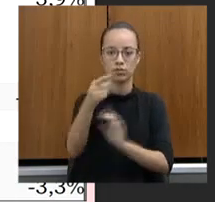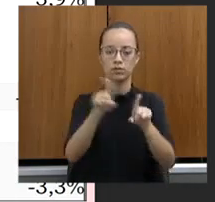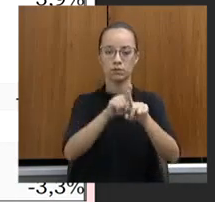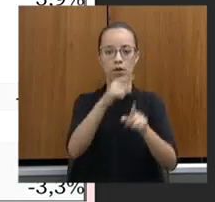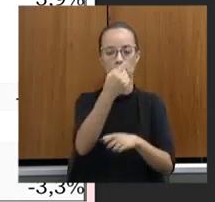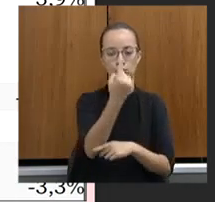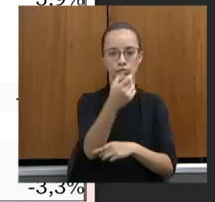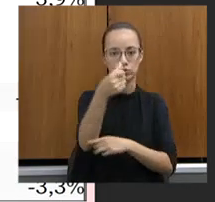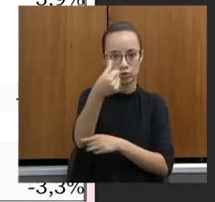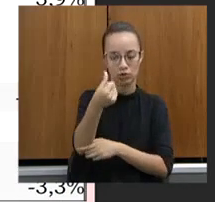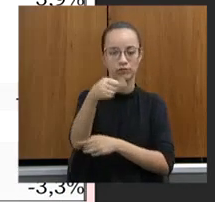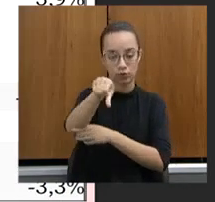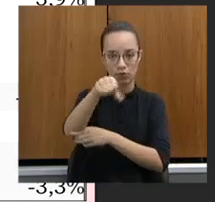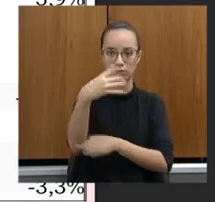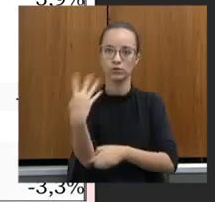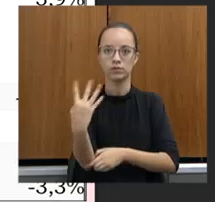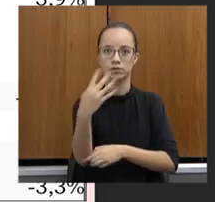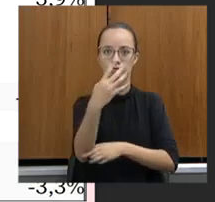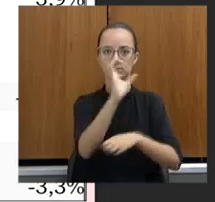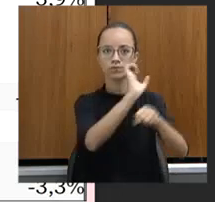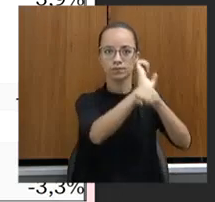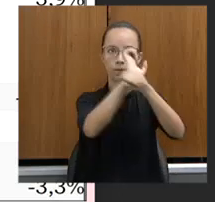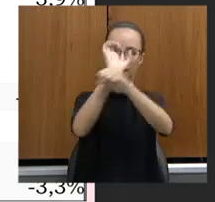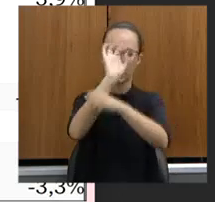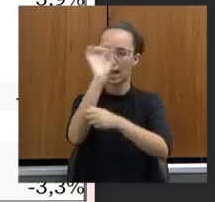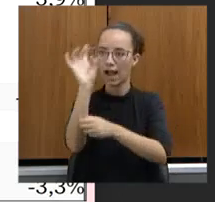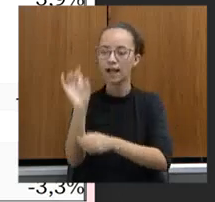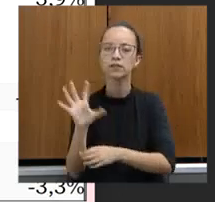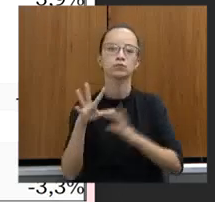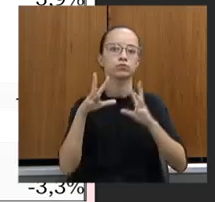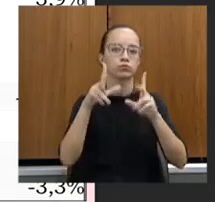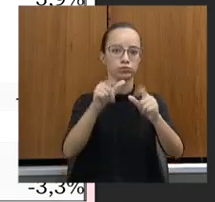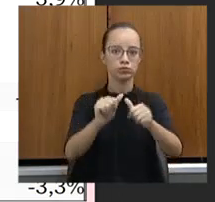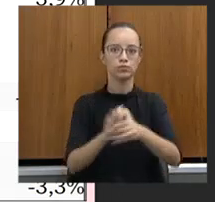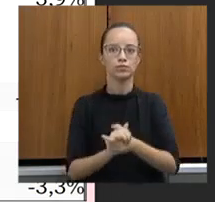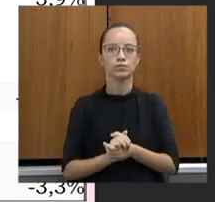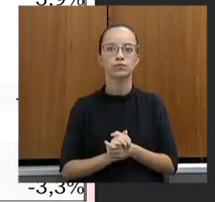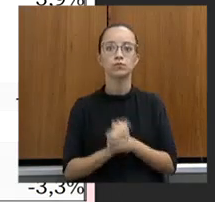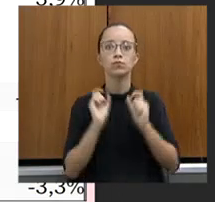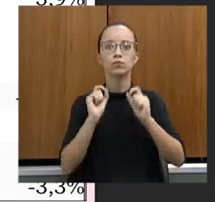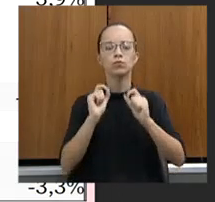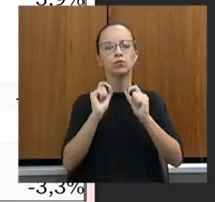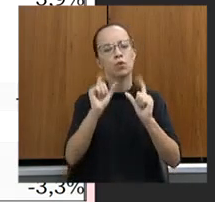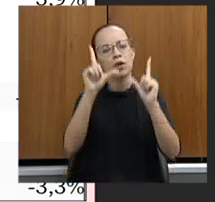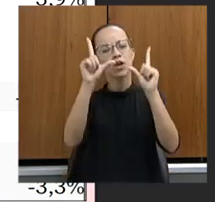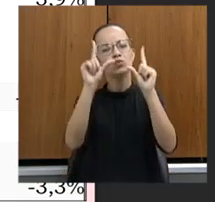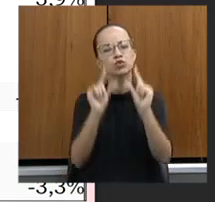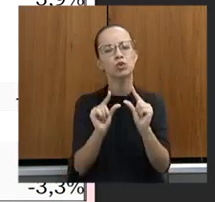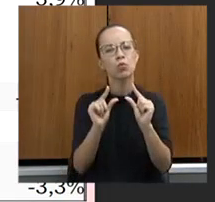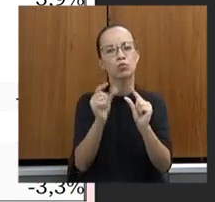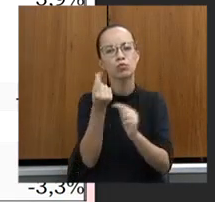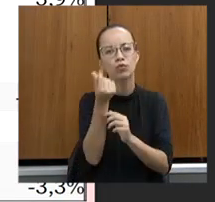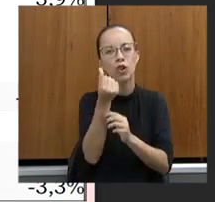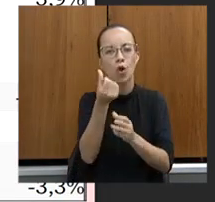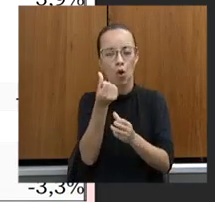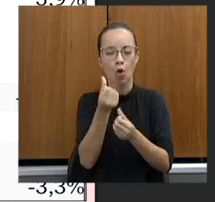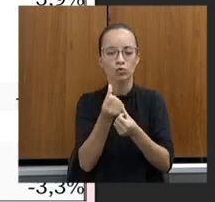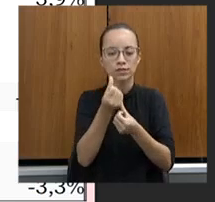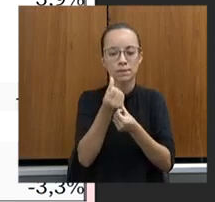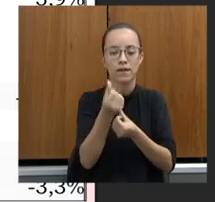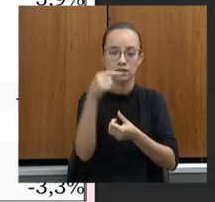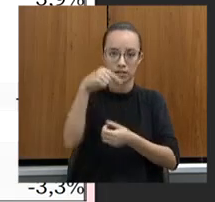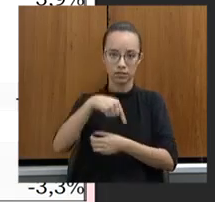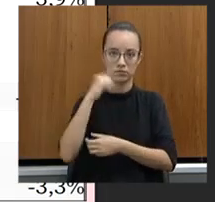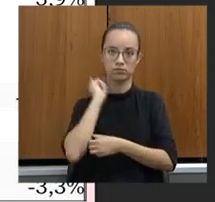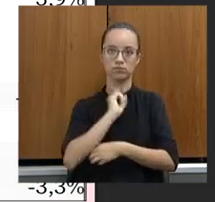que impôs aos Estados não só o estado de Minas Gerais Mas aos Estados é uma redução de ICMS aqui no estado de Minas Gerais